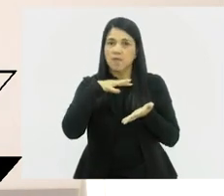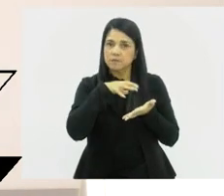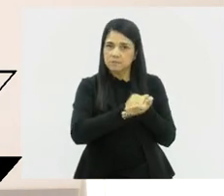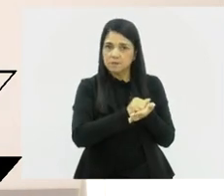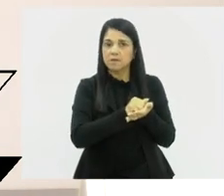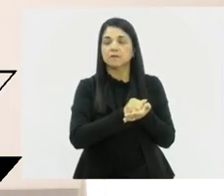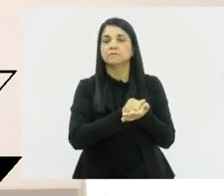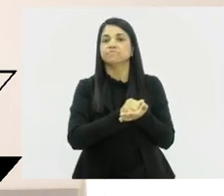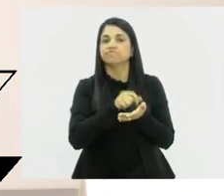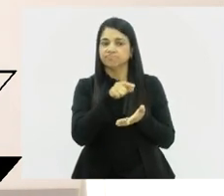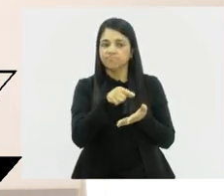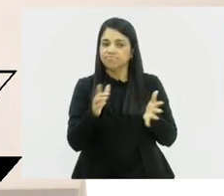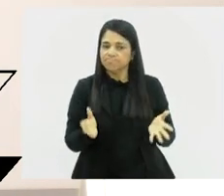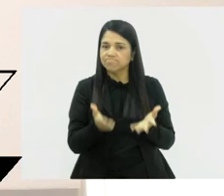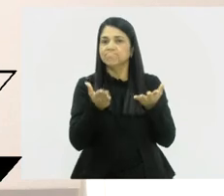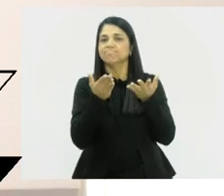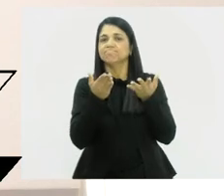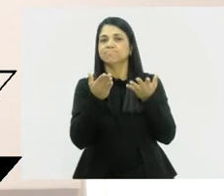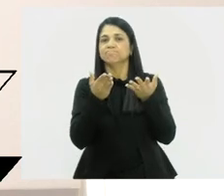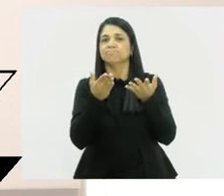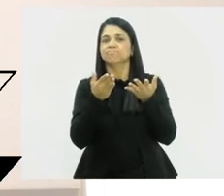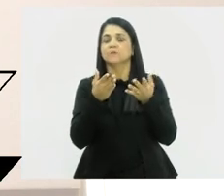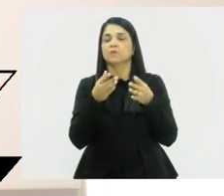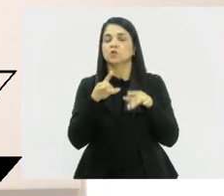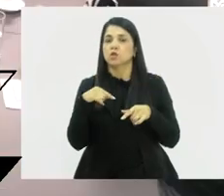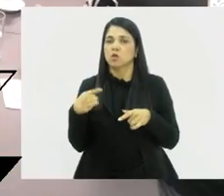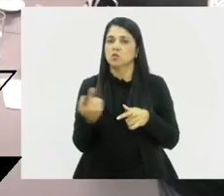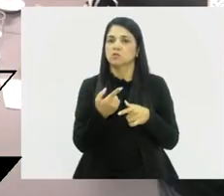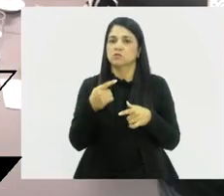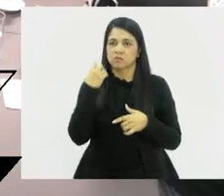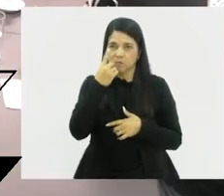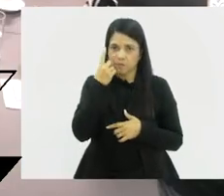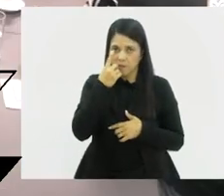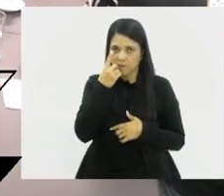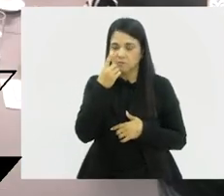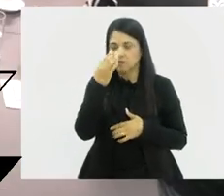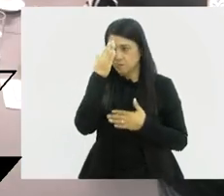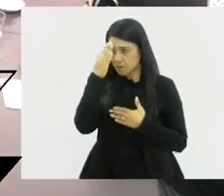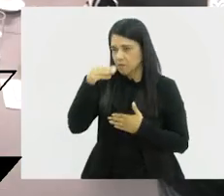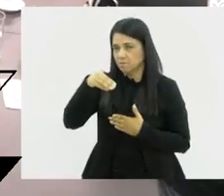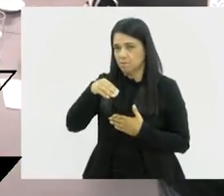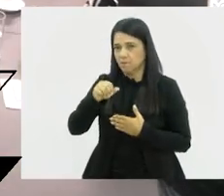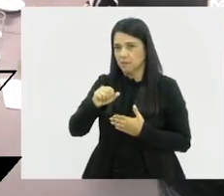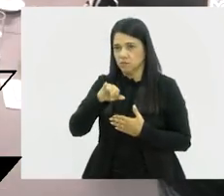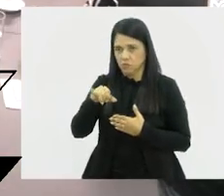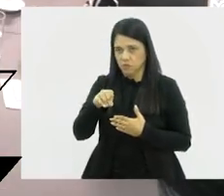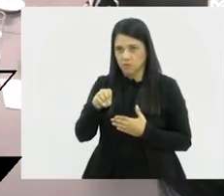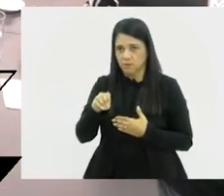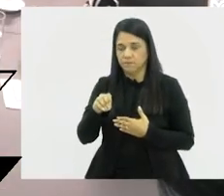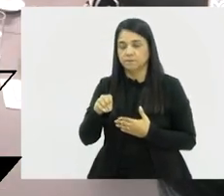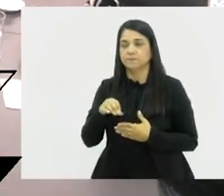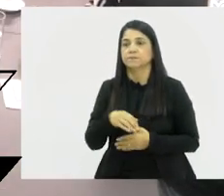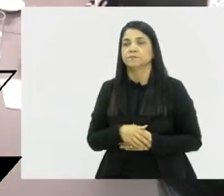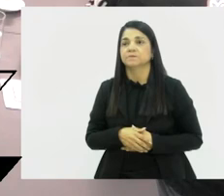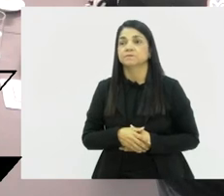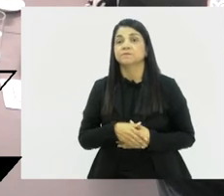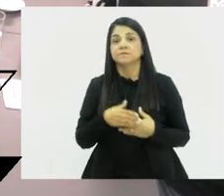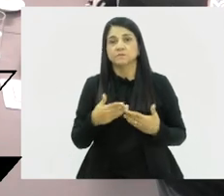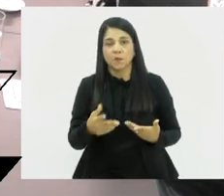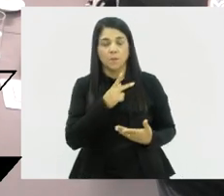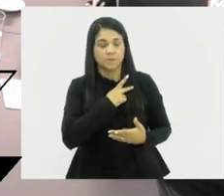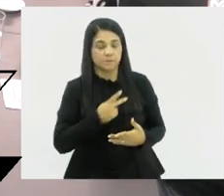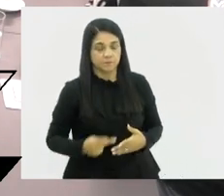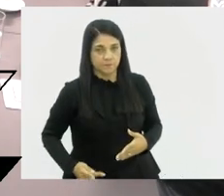vamos enaltecê-lo para todo o nosso corpo legislativo. Obrigado, major. Presidente. Deputado Léo Vieira. Presidente, o que